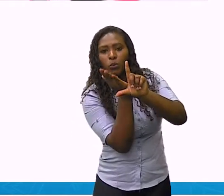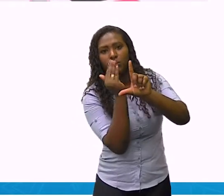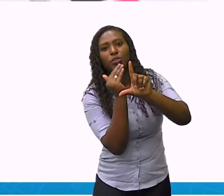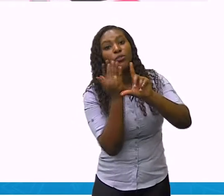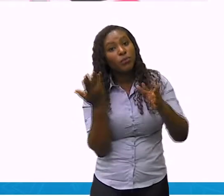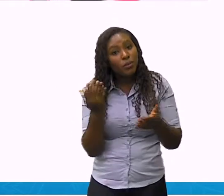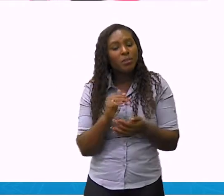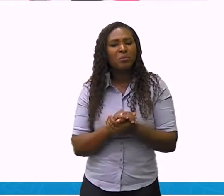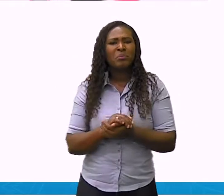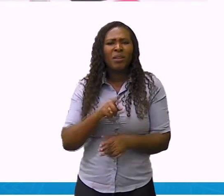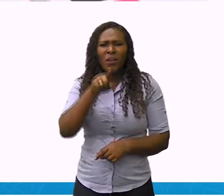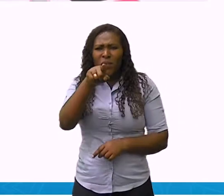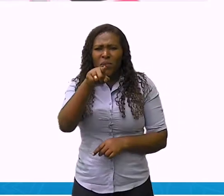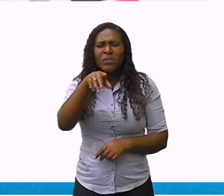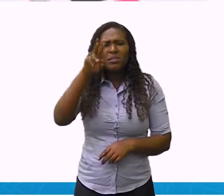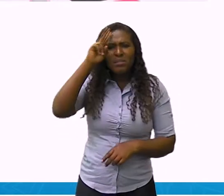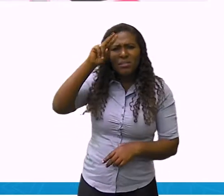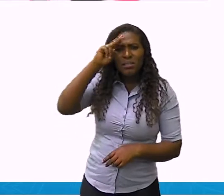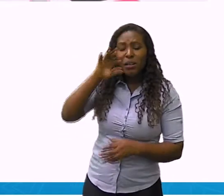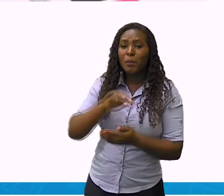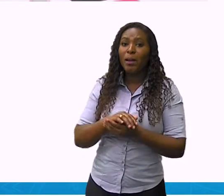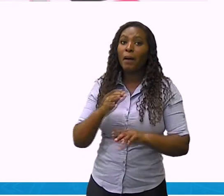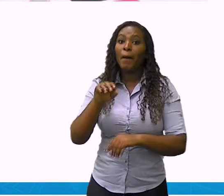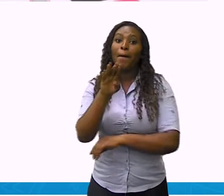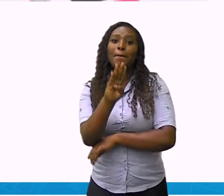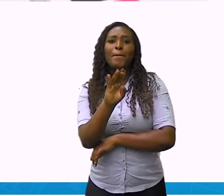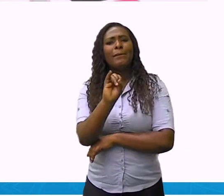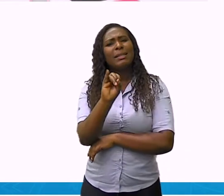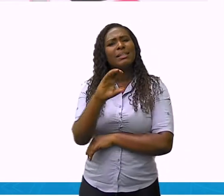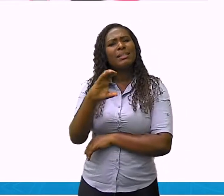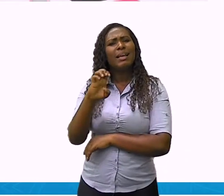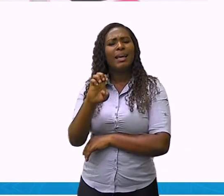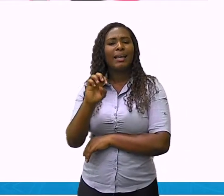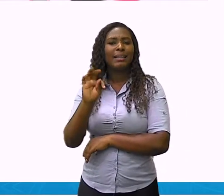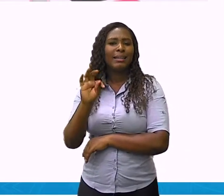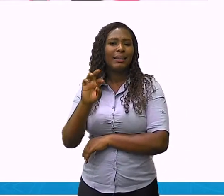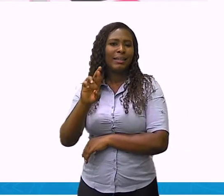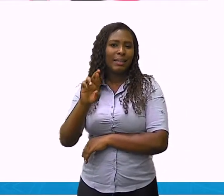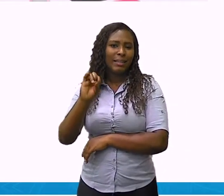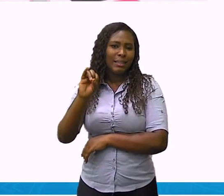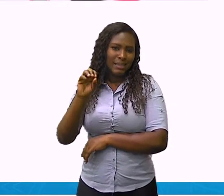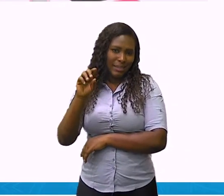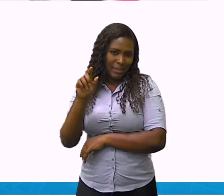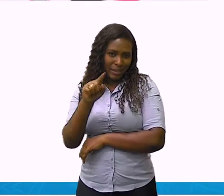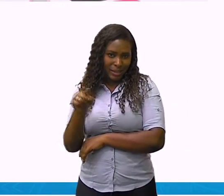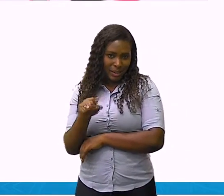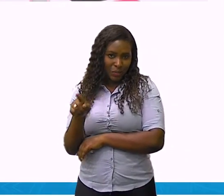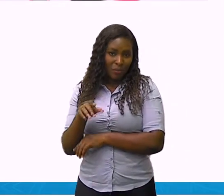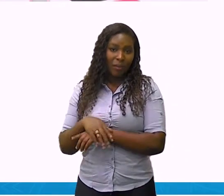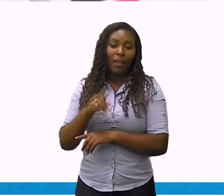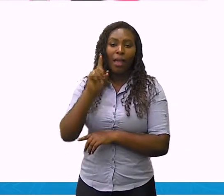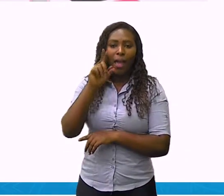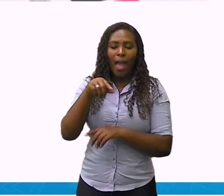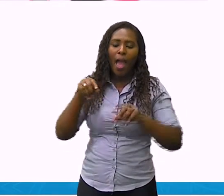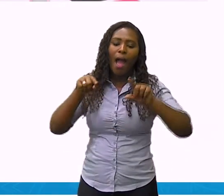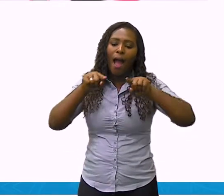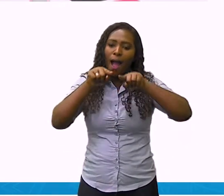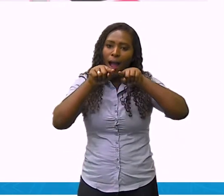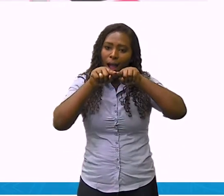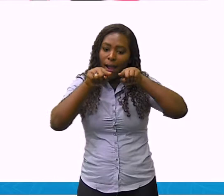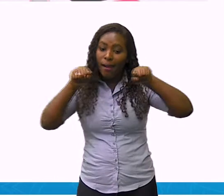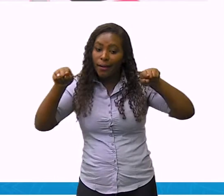B. Vocês estão lembrados o que é uma bissetriz? É o segmento de reta que divide o ângulo